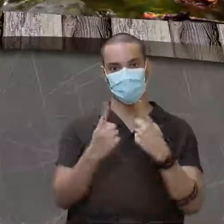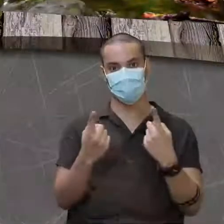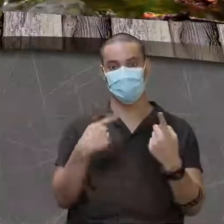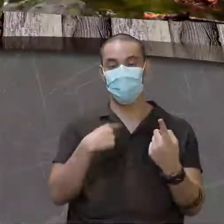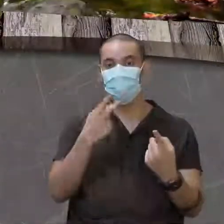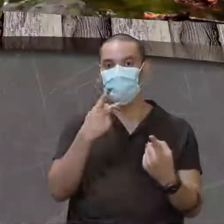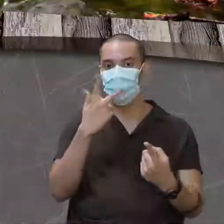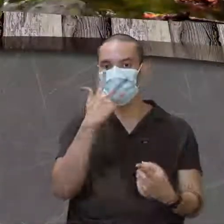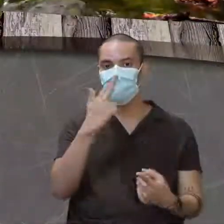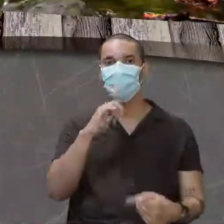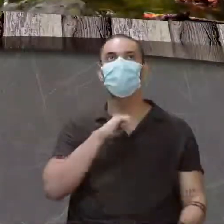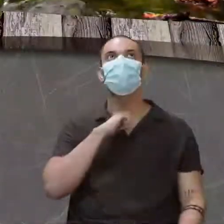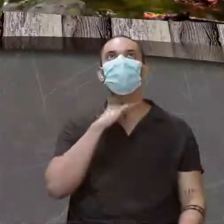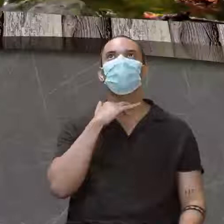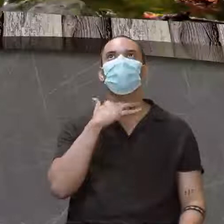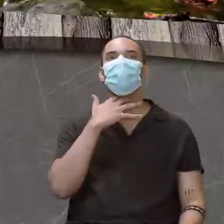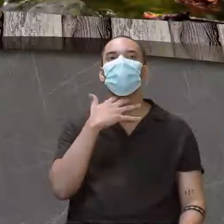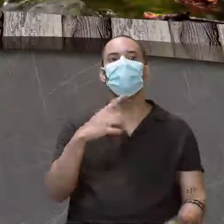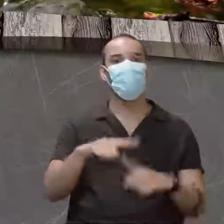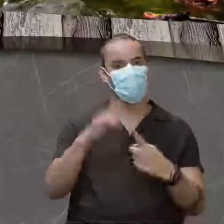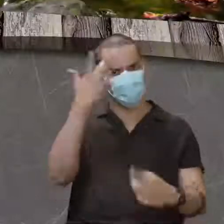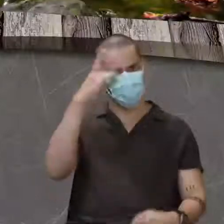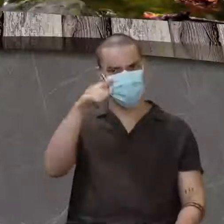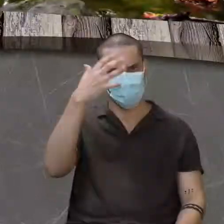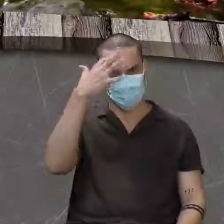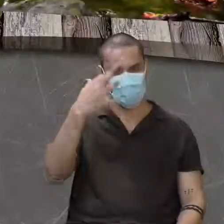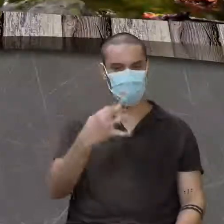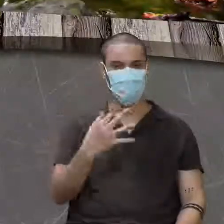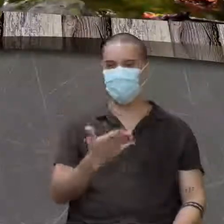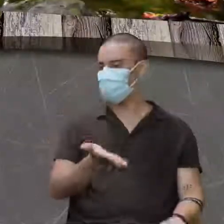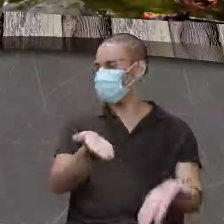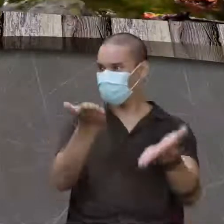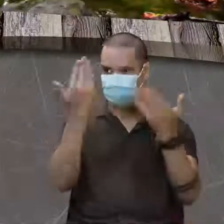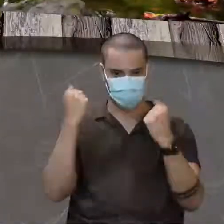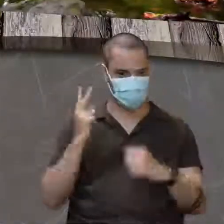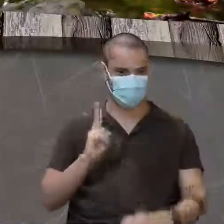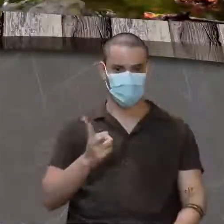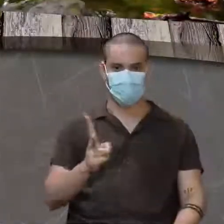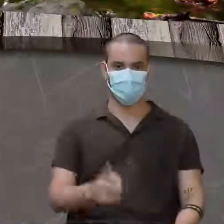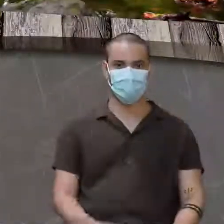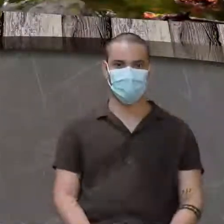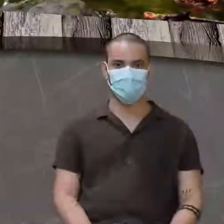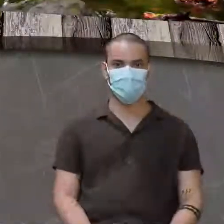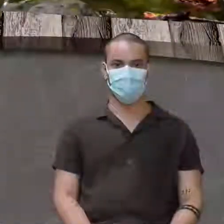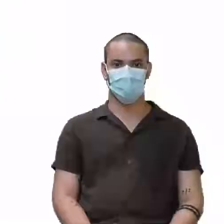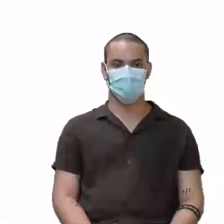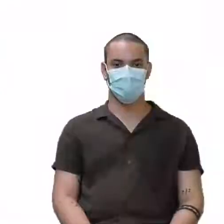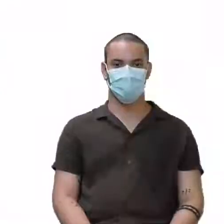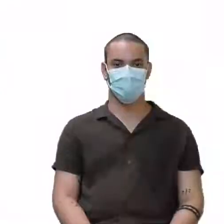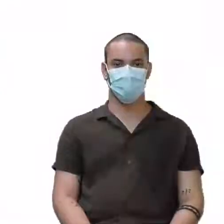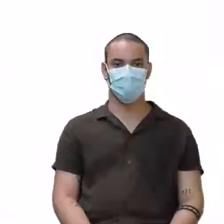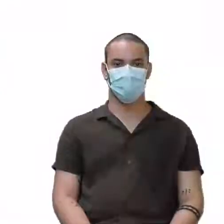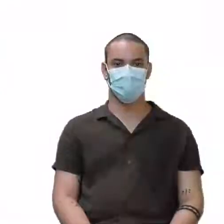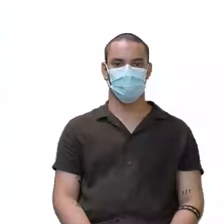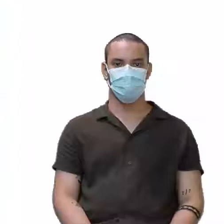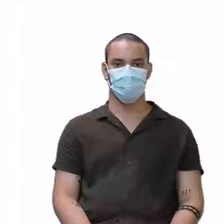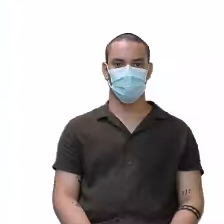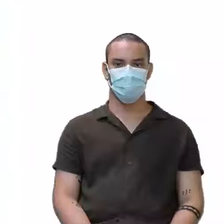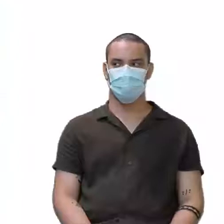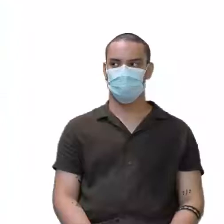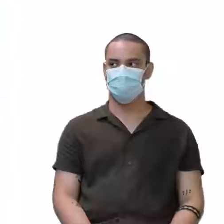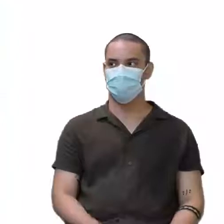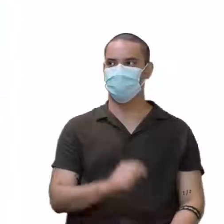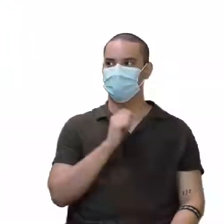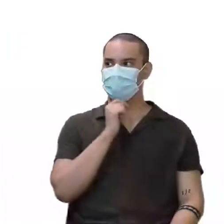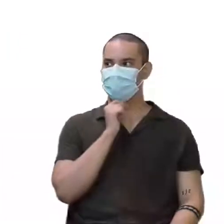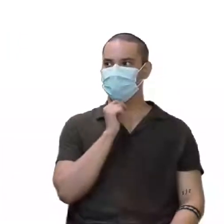Parece que a minha voz foi sumindo, mas não sei se vai. Bom, vamos seguindo. Olha lá no quadro, então. Aí